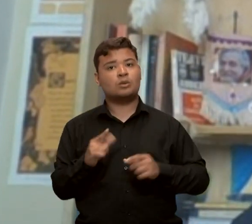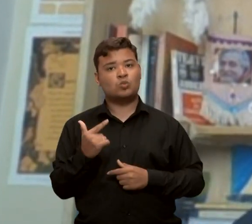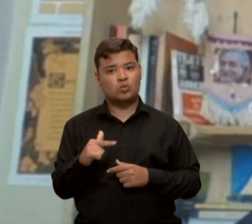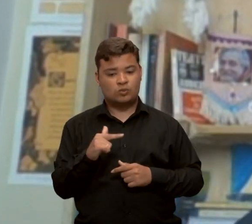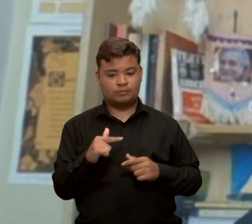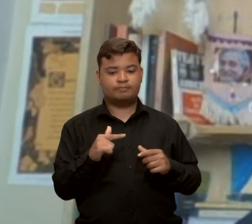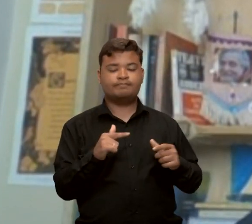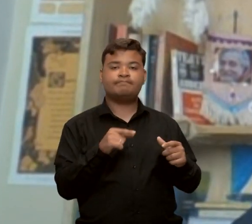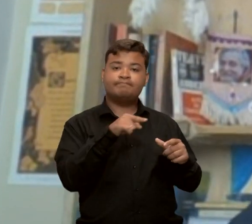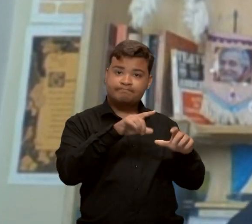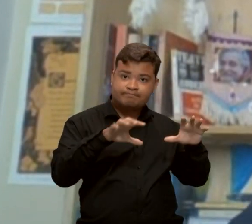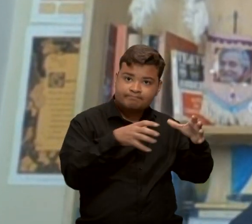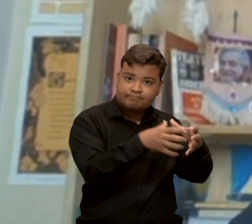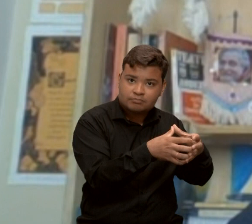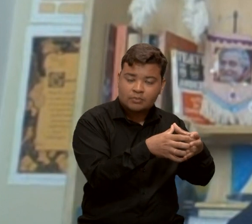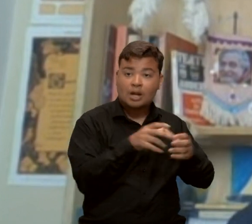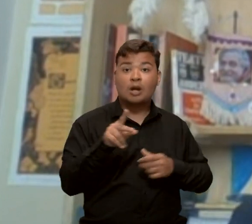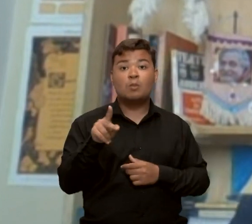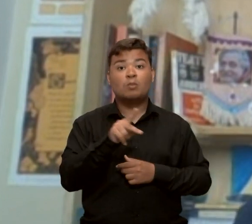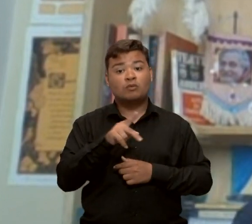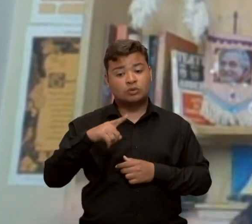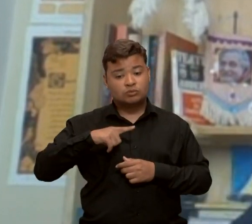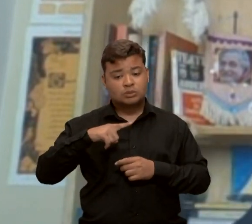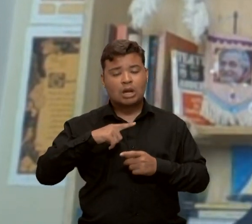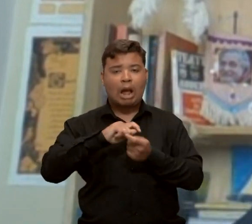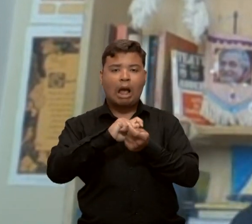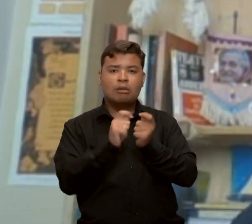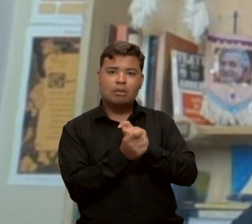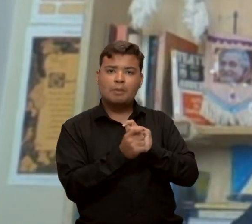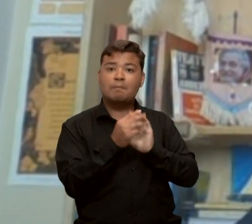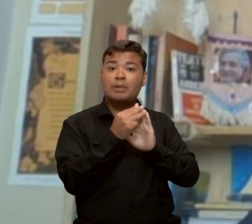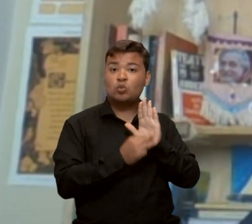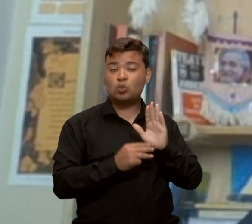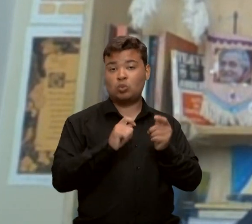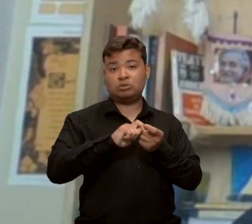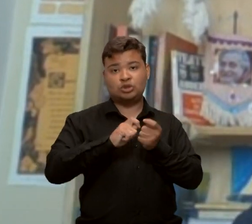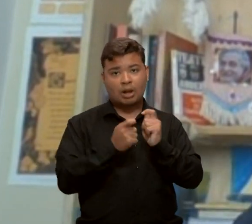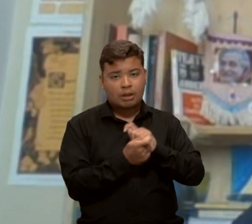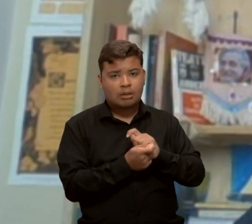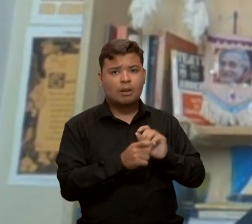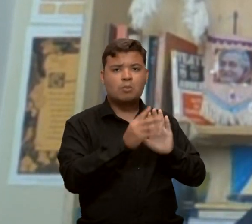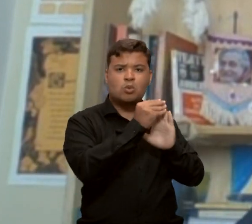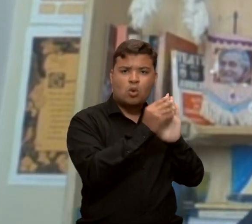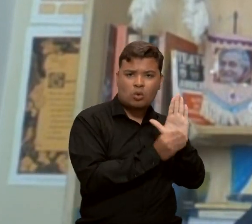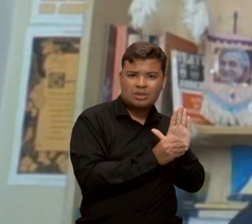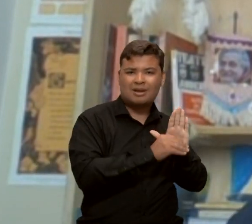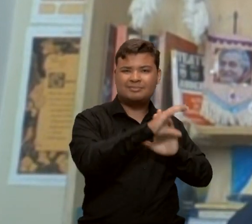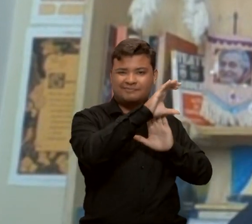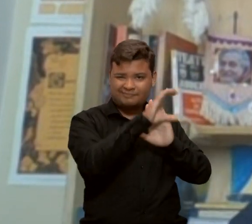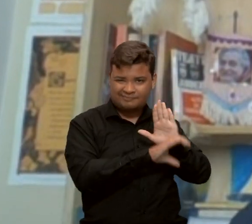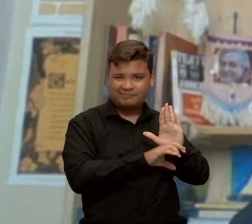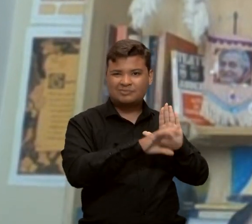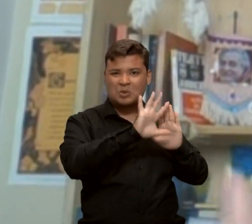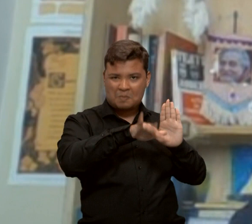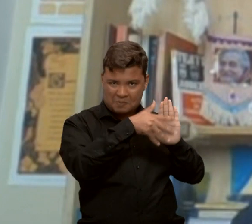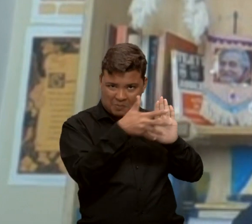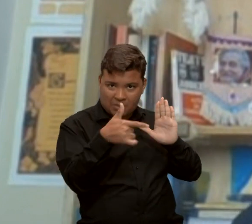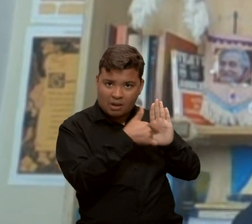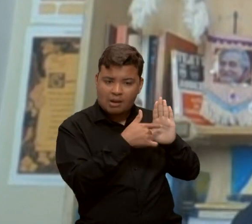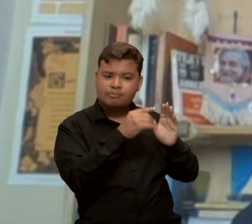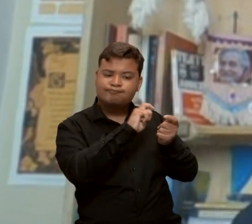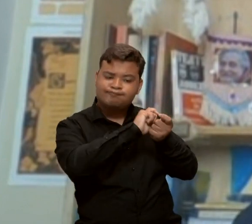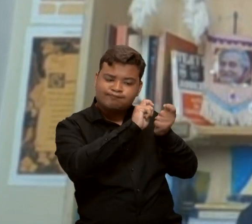as metodologias dos conteúdos, das disciplinas, das matrizes curriculares, de acordo com